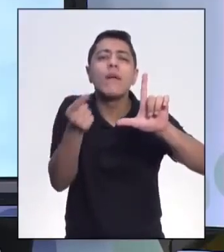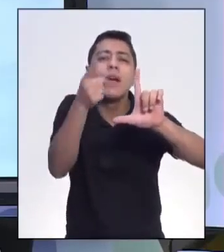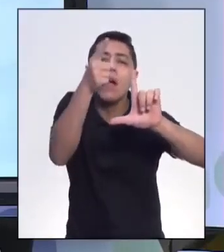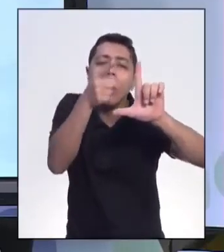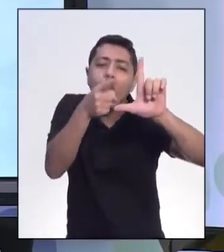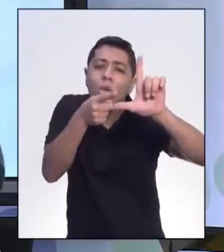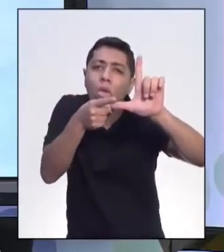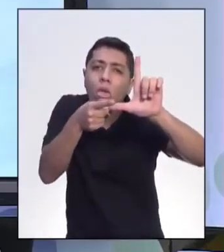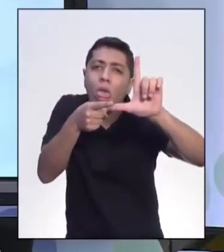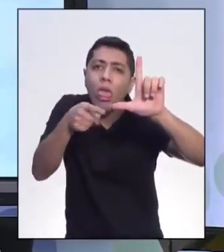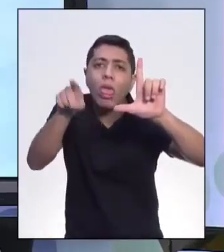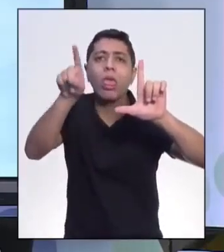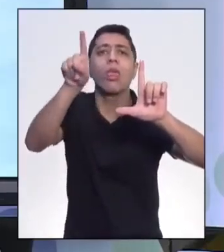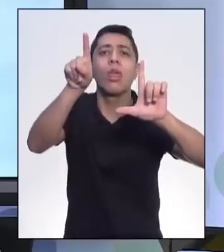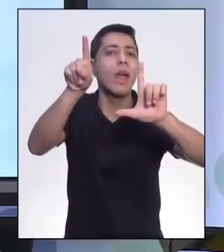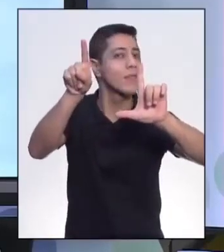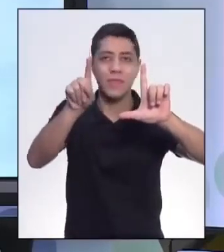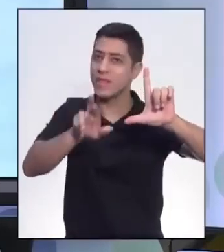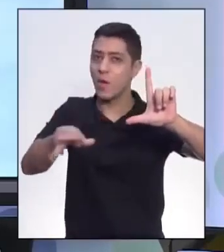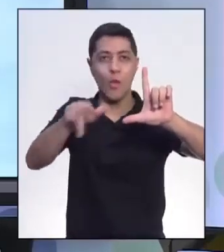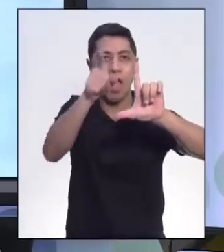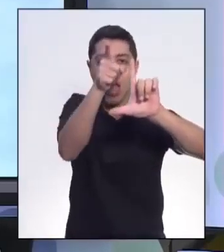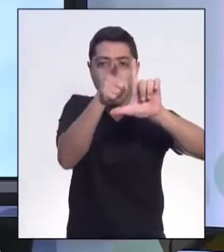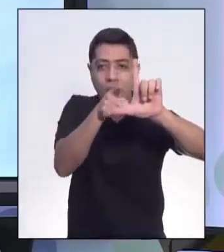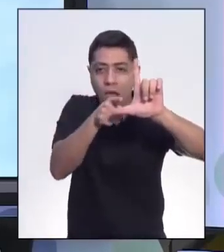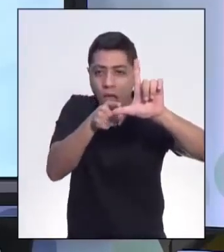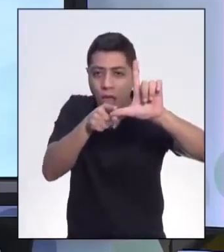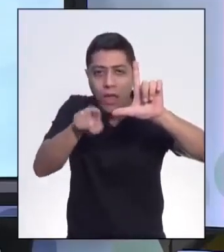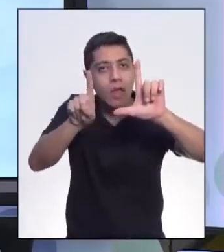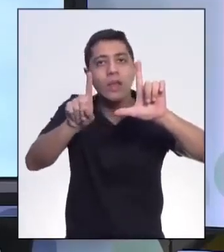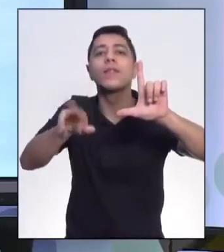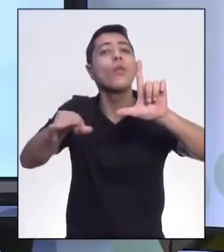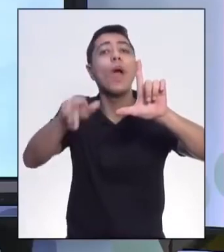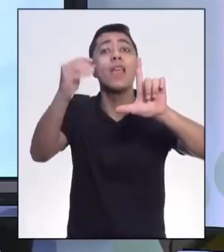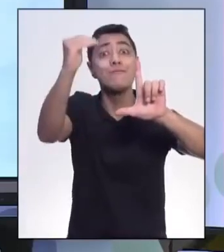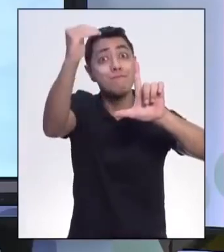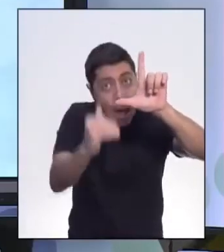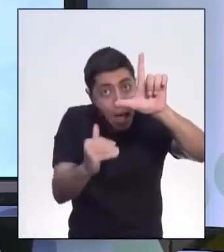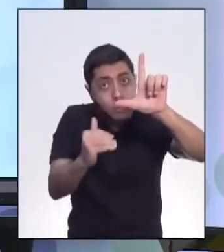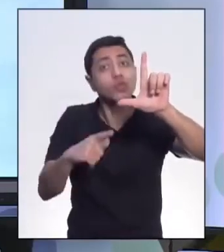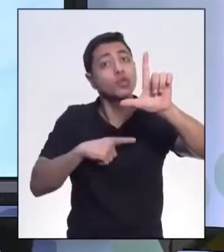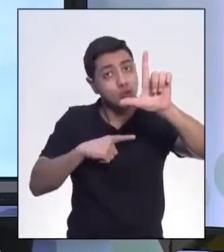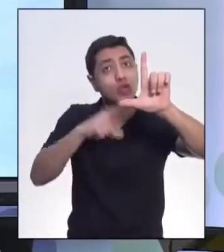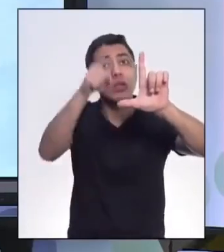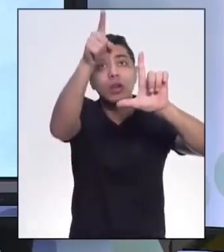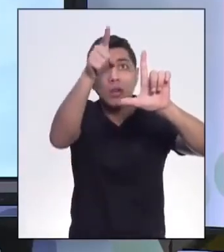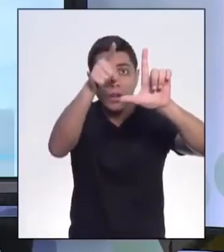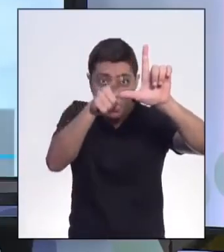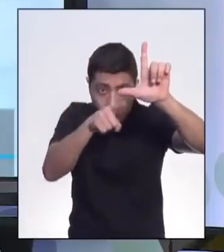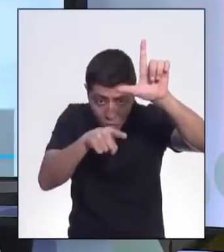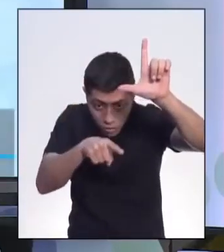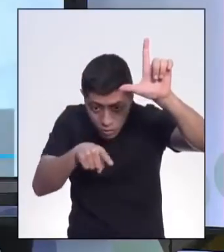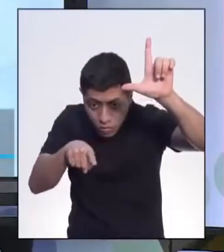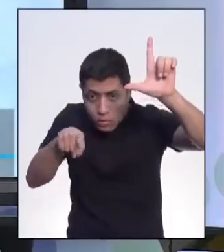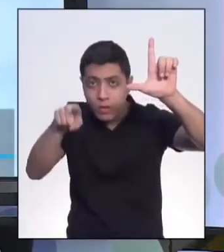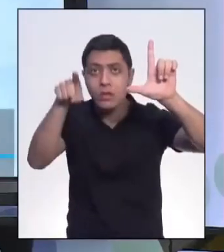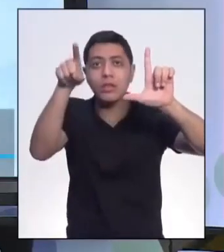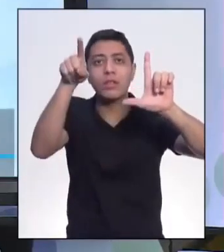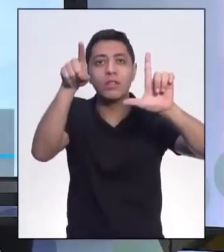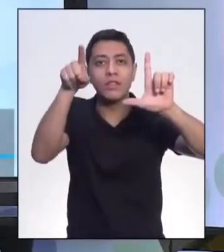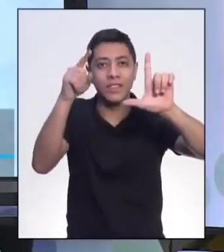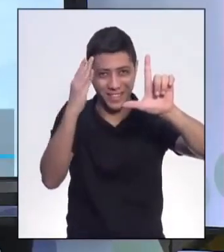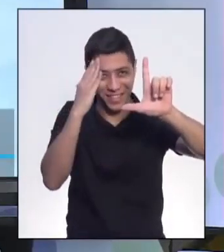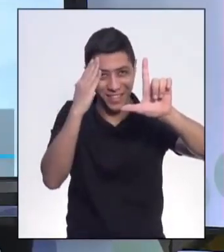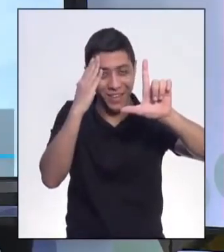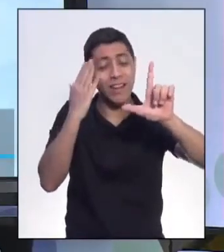faço Bhaskara dessa função, o delta vai dar um número positivo. E aí eu vou resolver, eu vou encontrar 2 valores diferentes, que é o